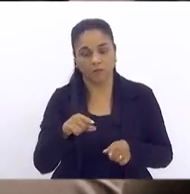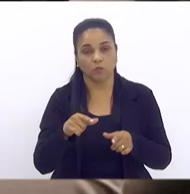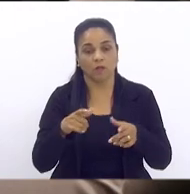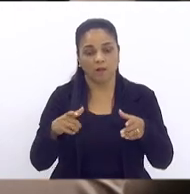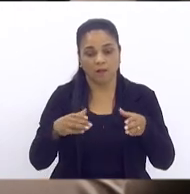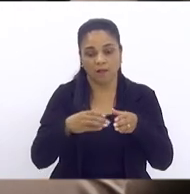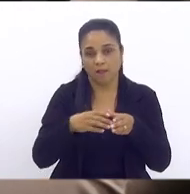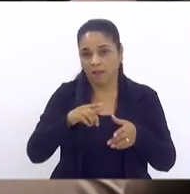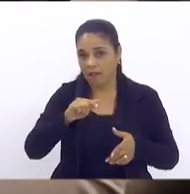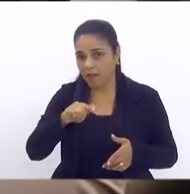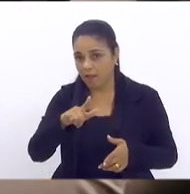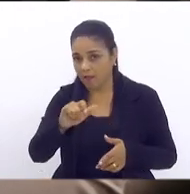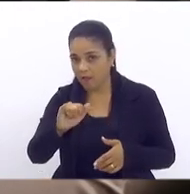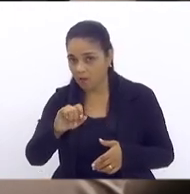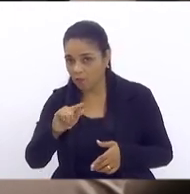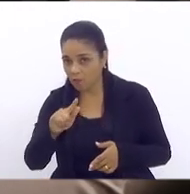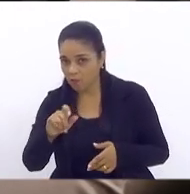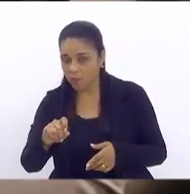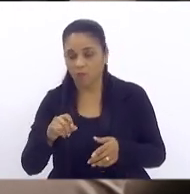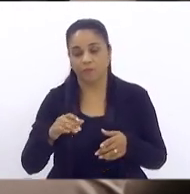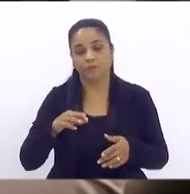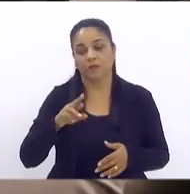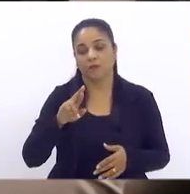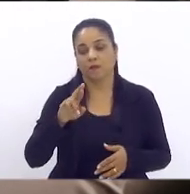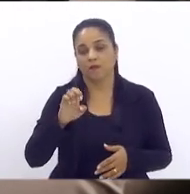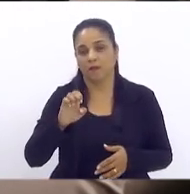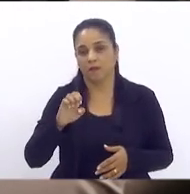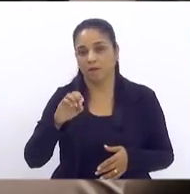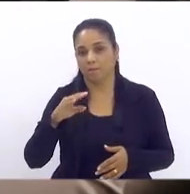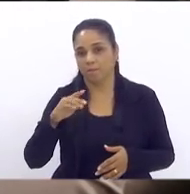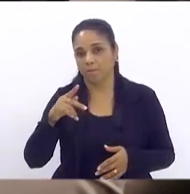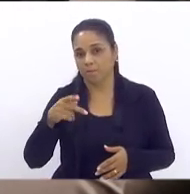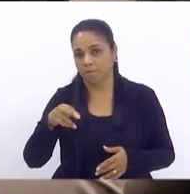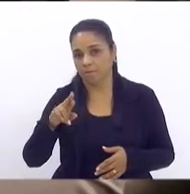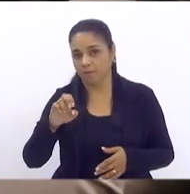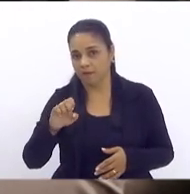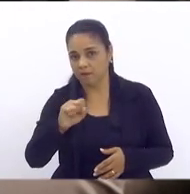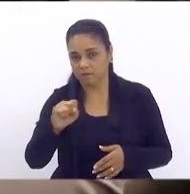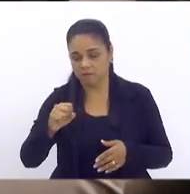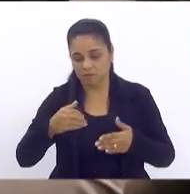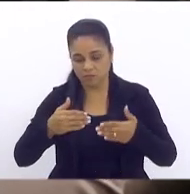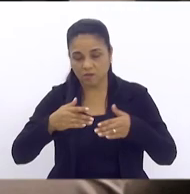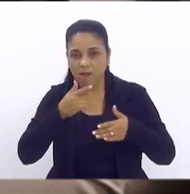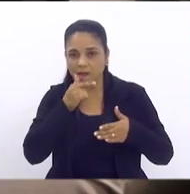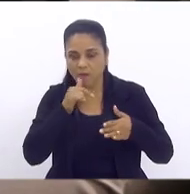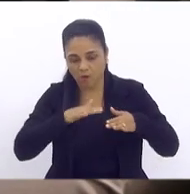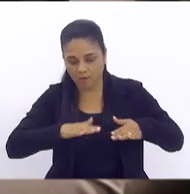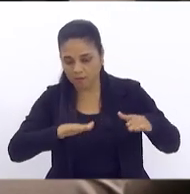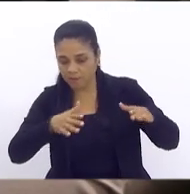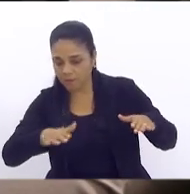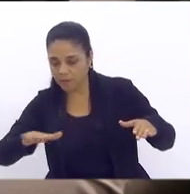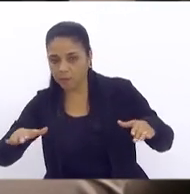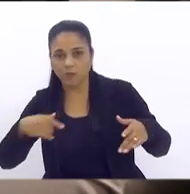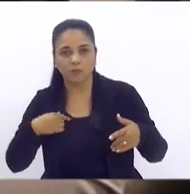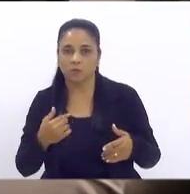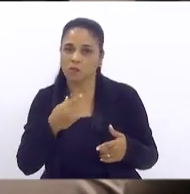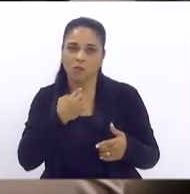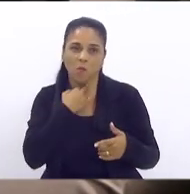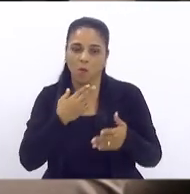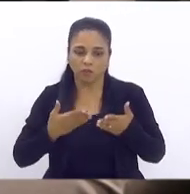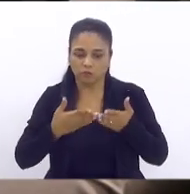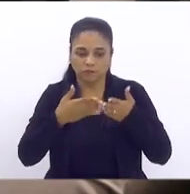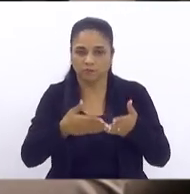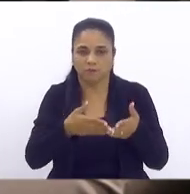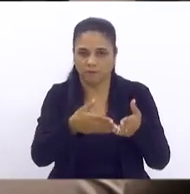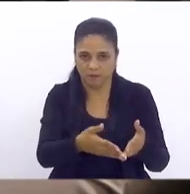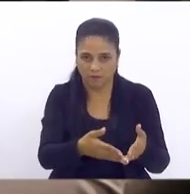e demais corpos d'água considerados vias não navegáveis, ou trechos não navegáveis, porque não é